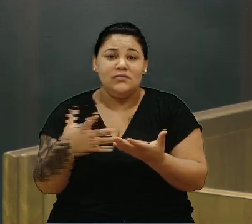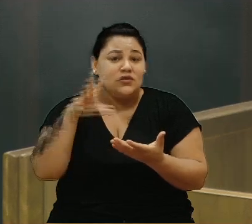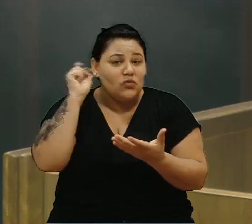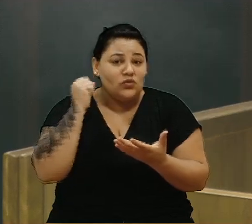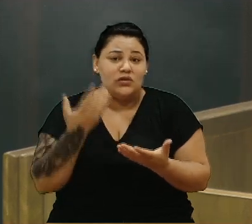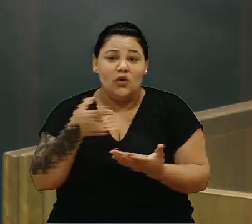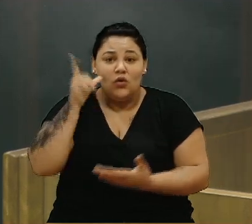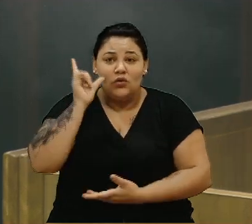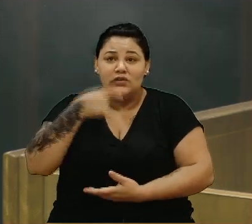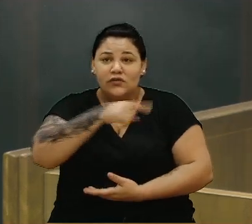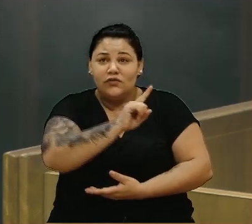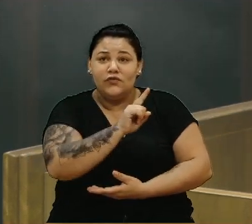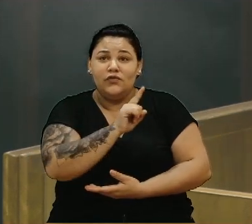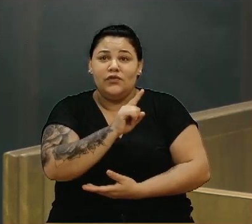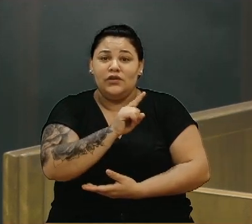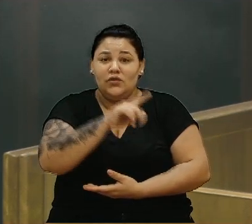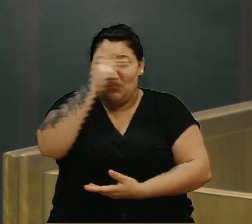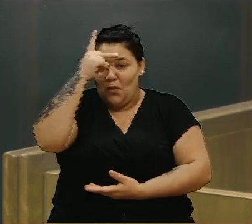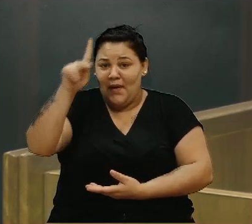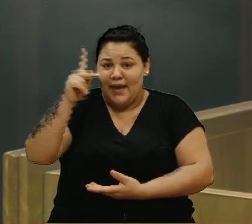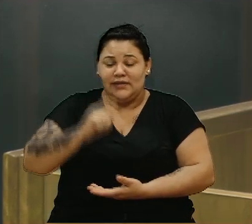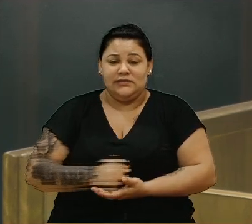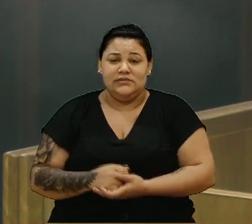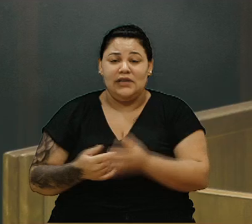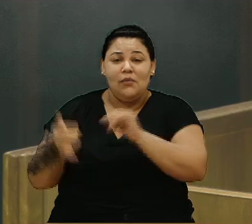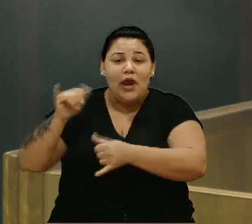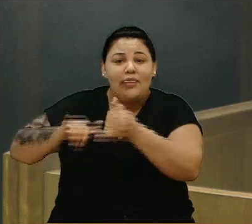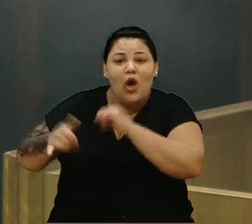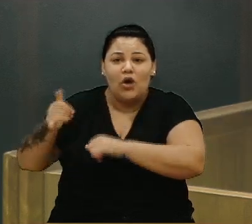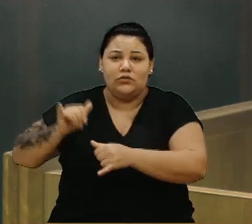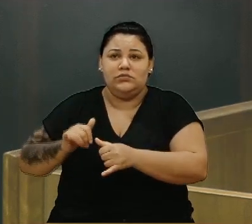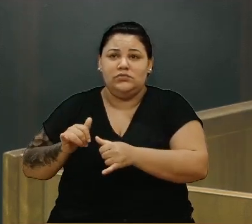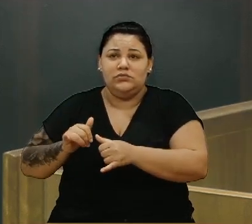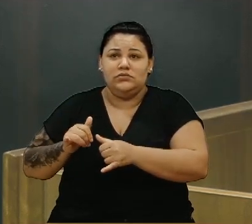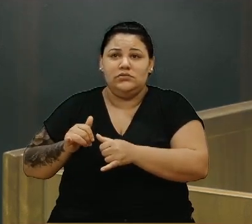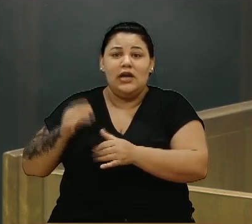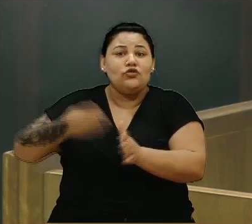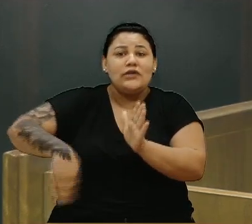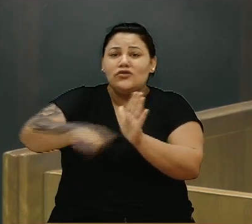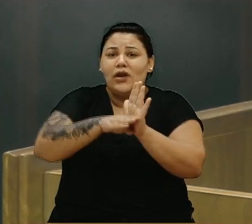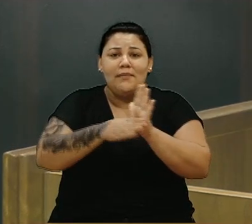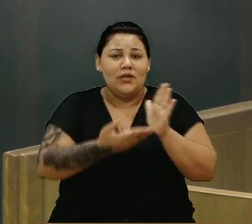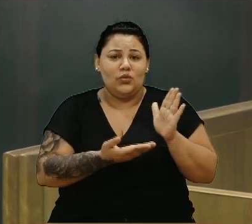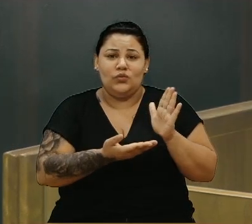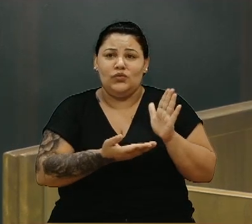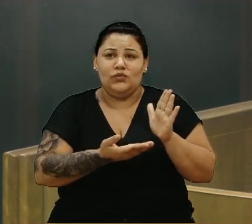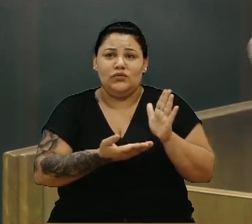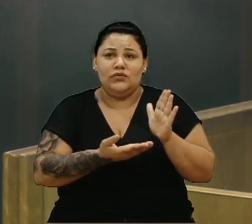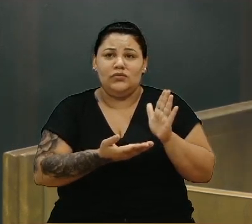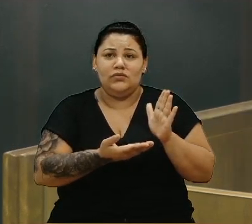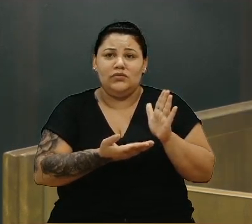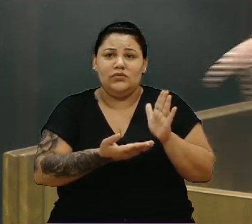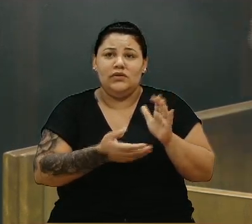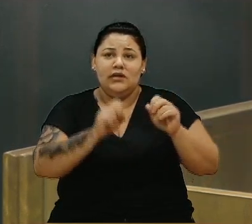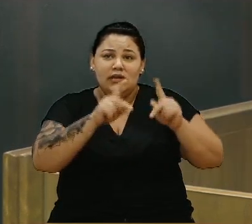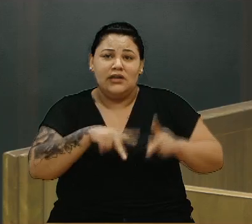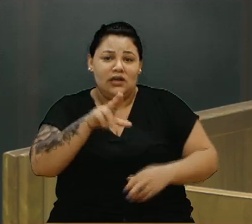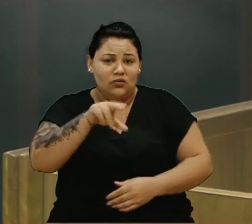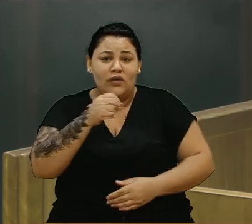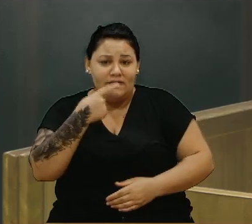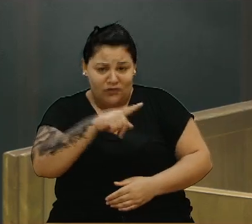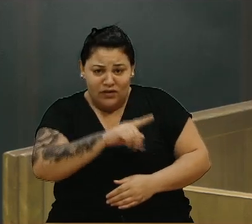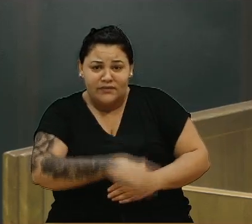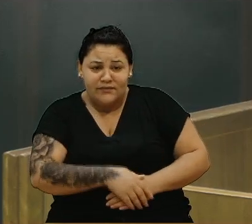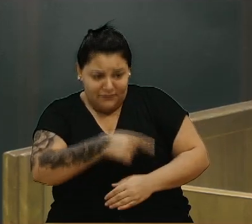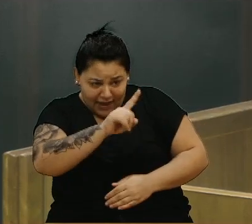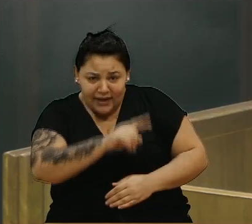ontem eu fui lá no ambulatório do Pompeia, é num estacionamento. Quem aqui nunca foi, eu convido aí,